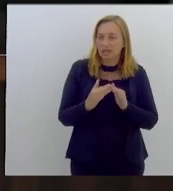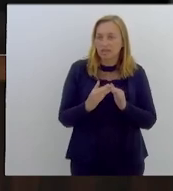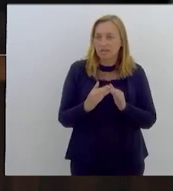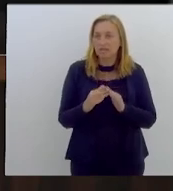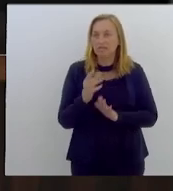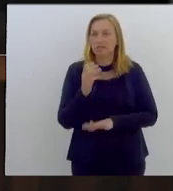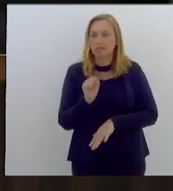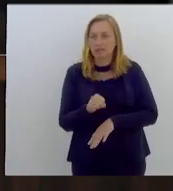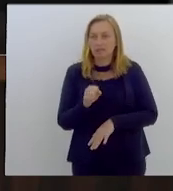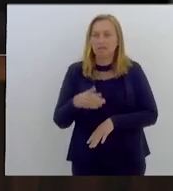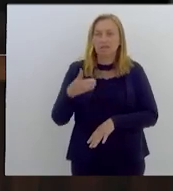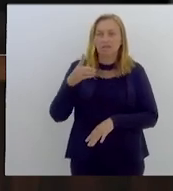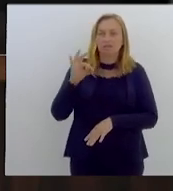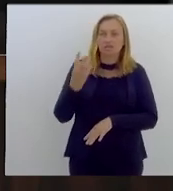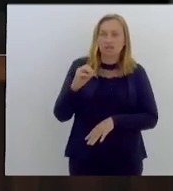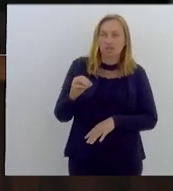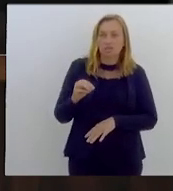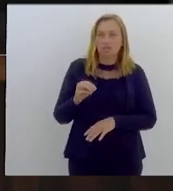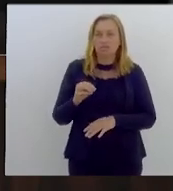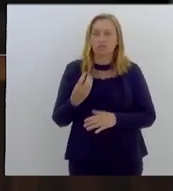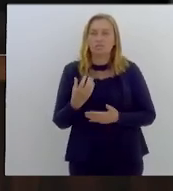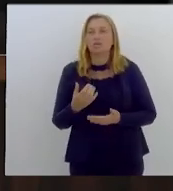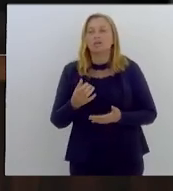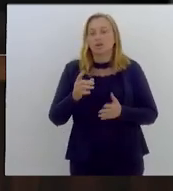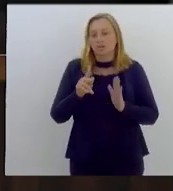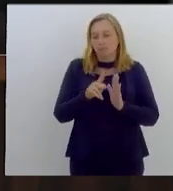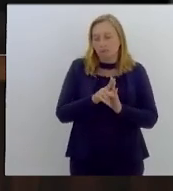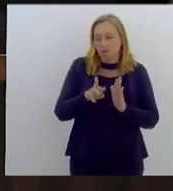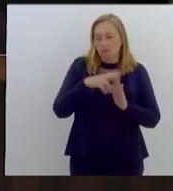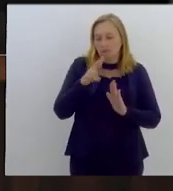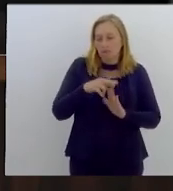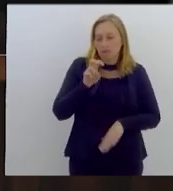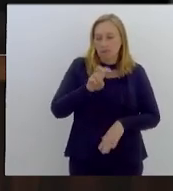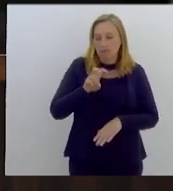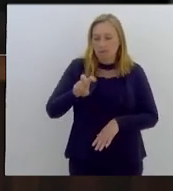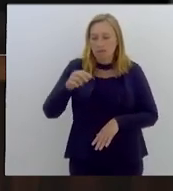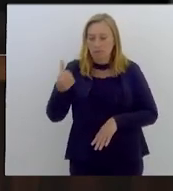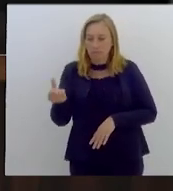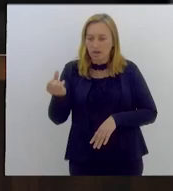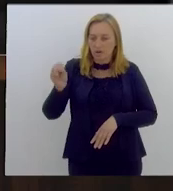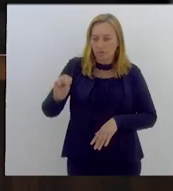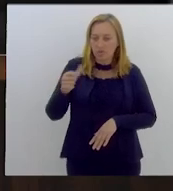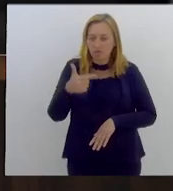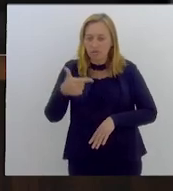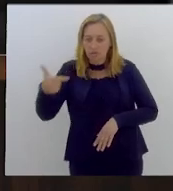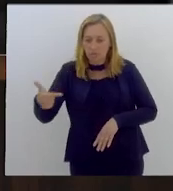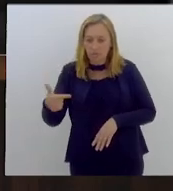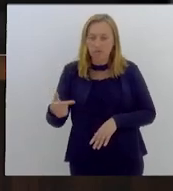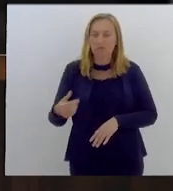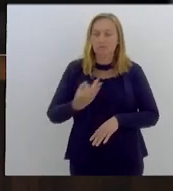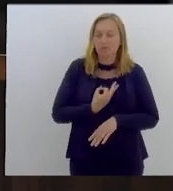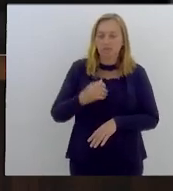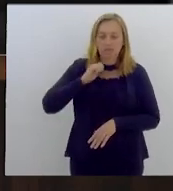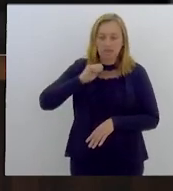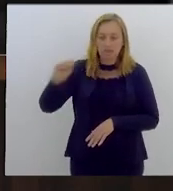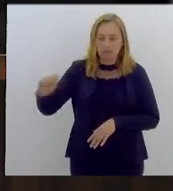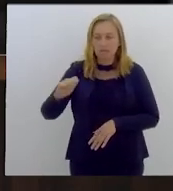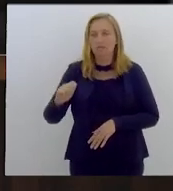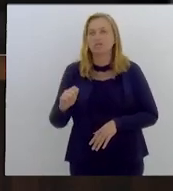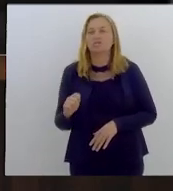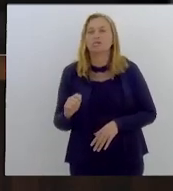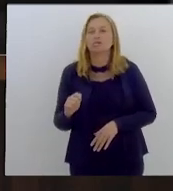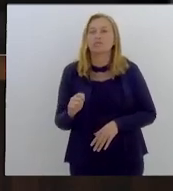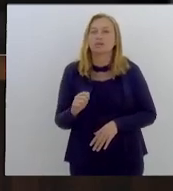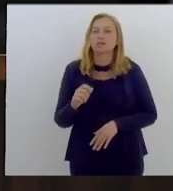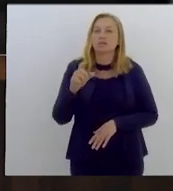Normas Internas, favorável, relator Tiago Pampulha. Projeto de resolução 568-2022, de autoria do deputado Max Leme, concede medalha Tiradentes, respectivo diploma